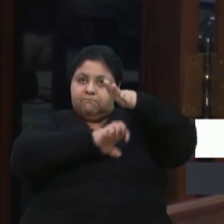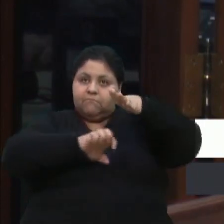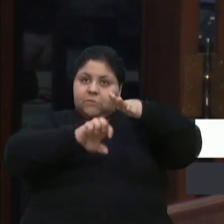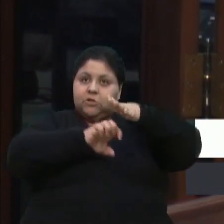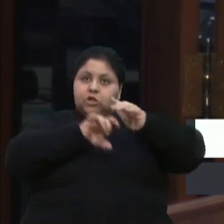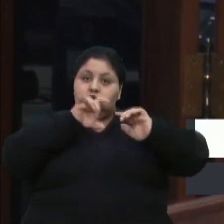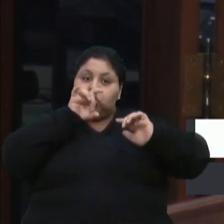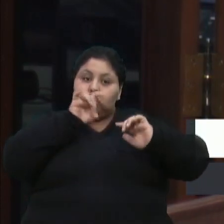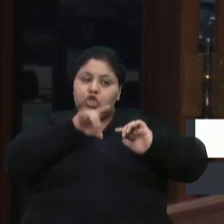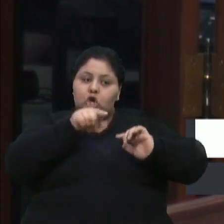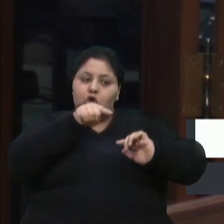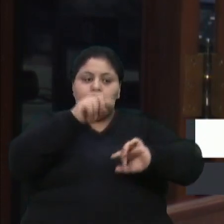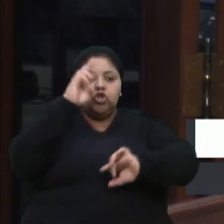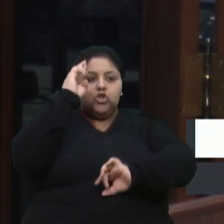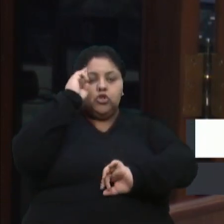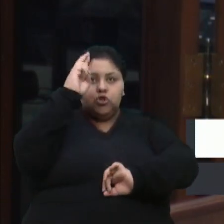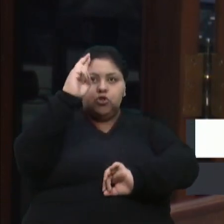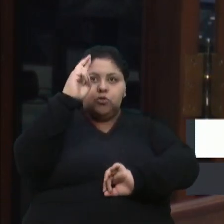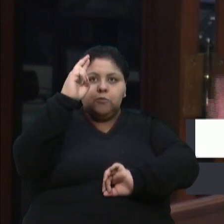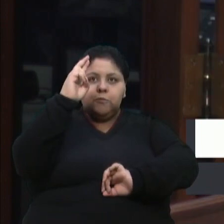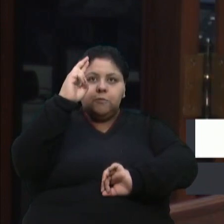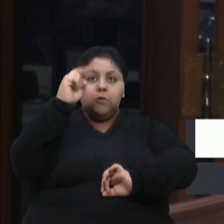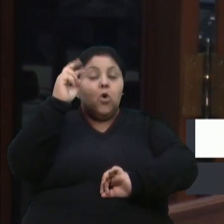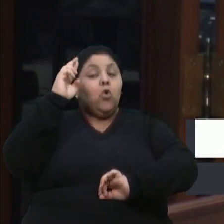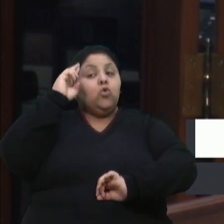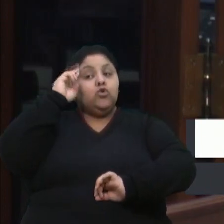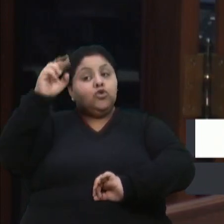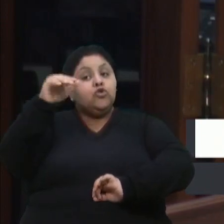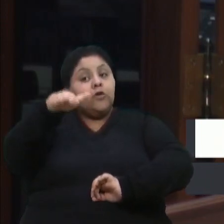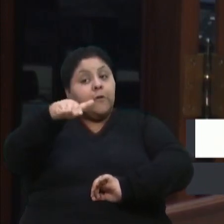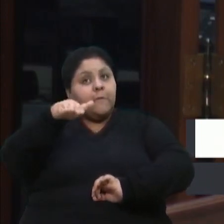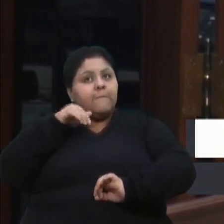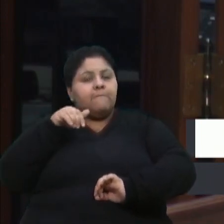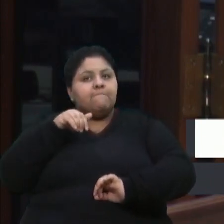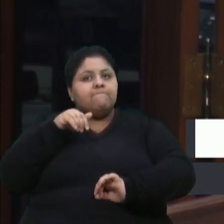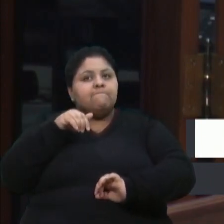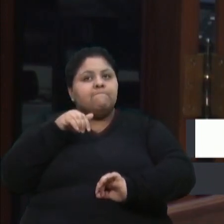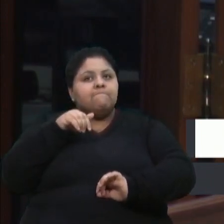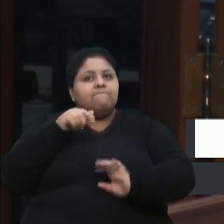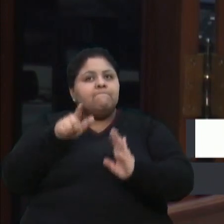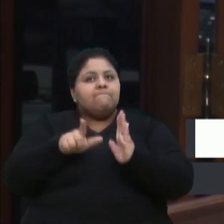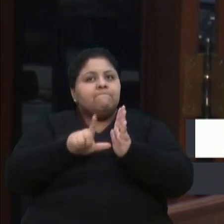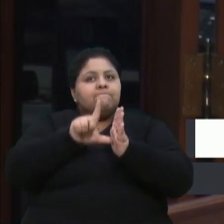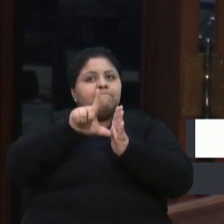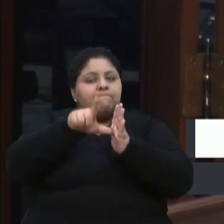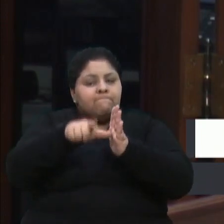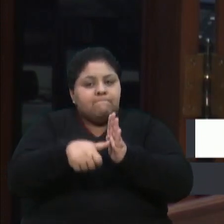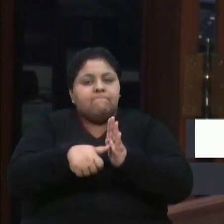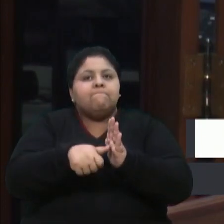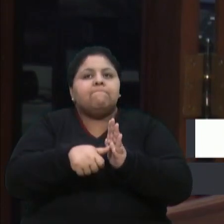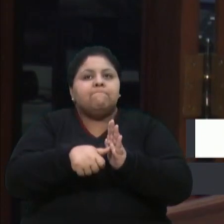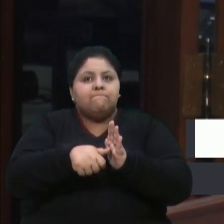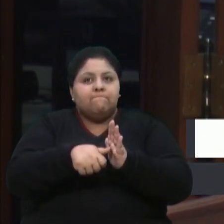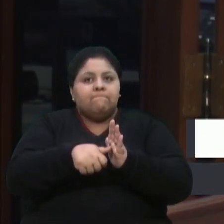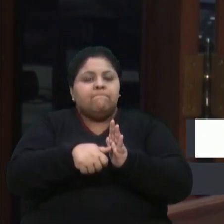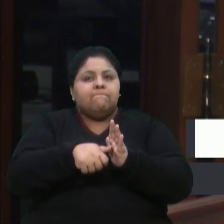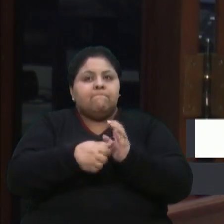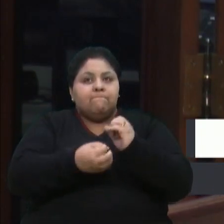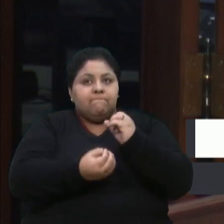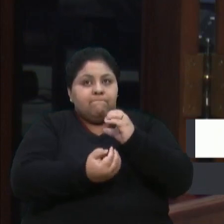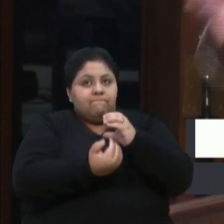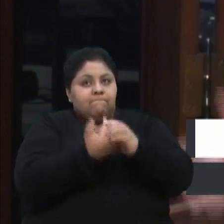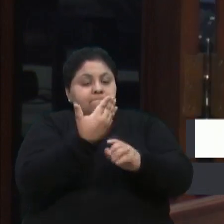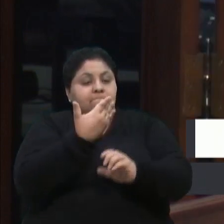no diretor. Um diretor que assumiu posterior a um ocorrido que gerou um pedido